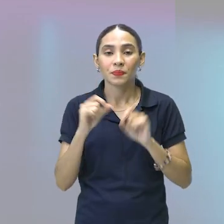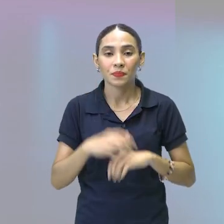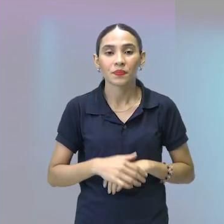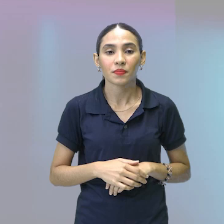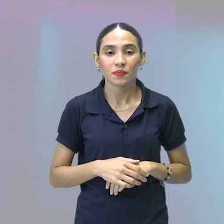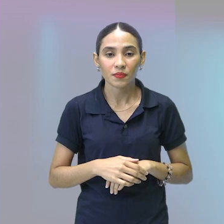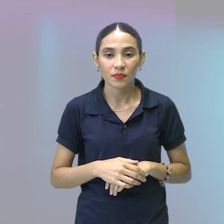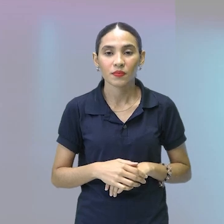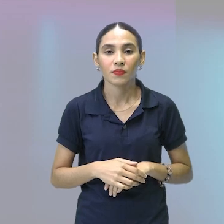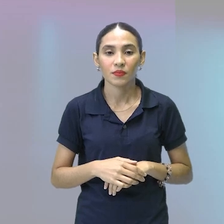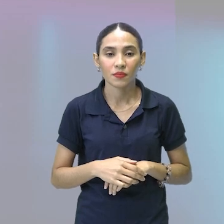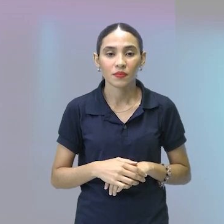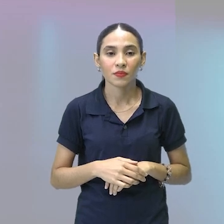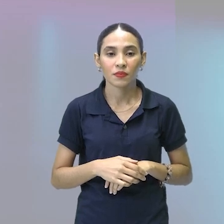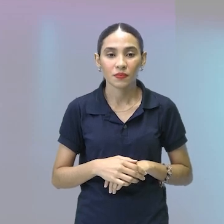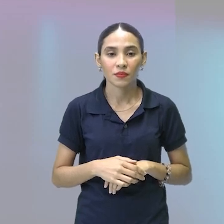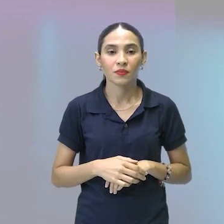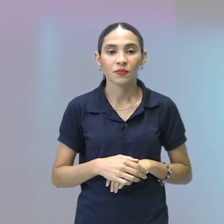ali